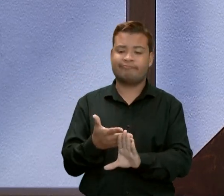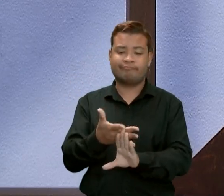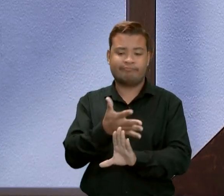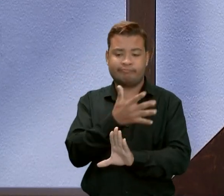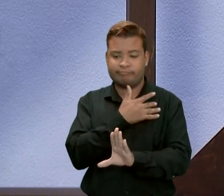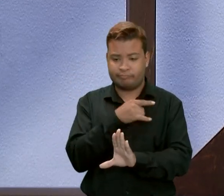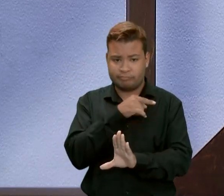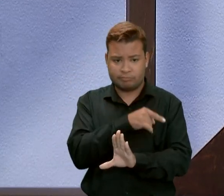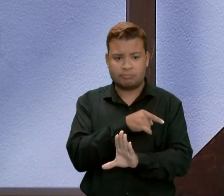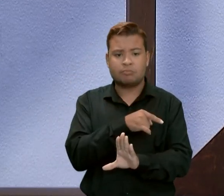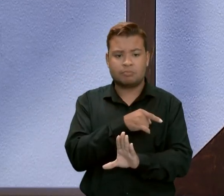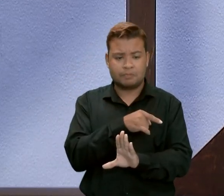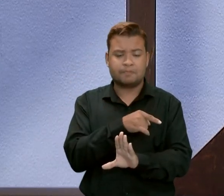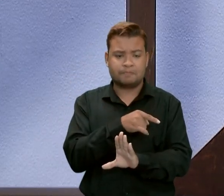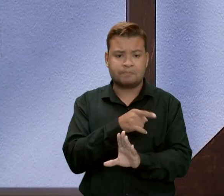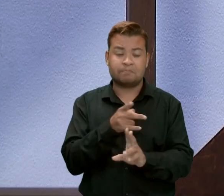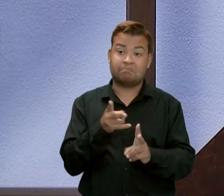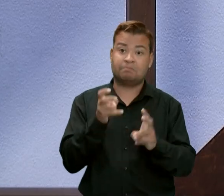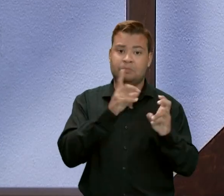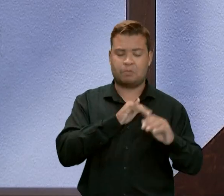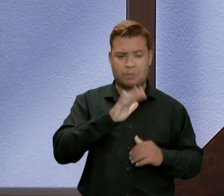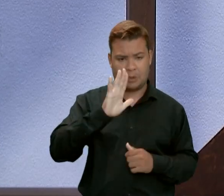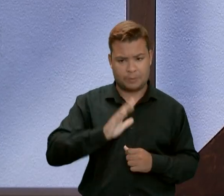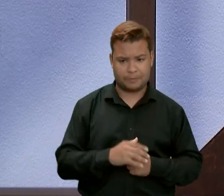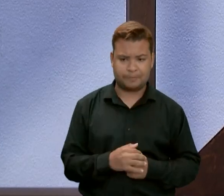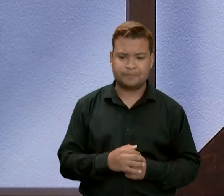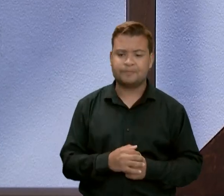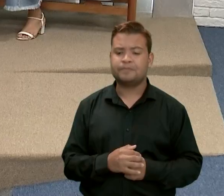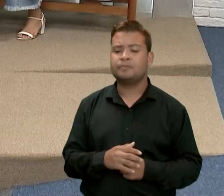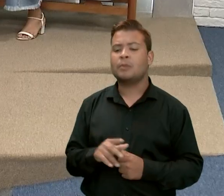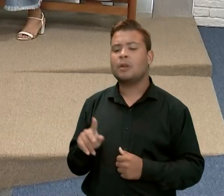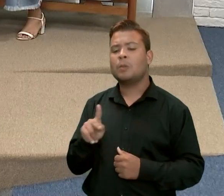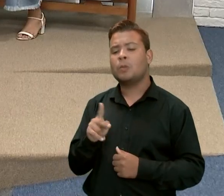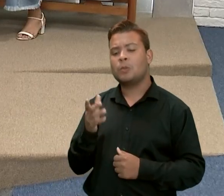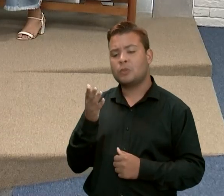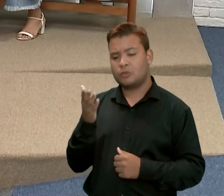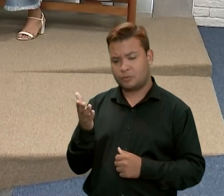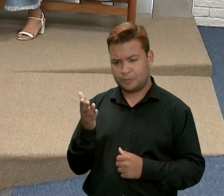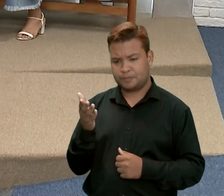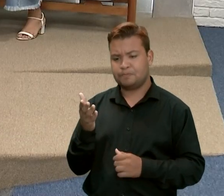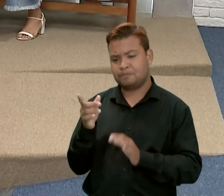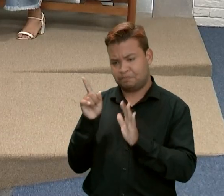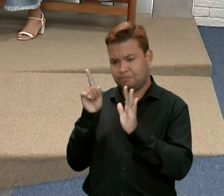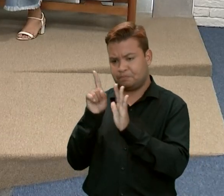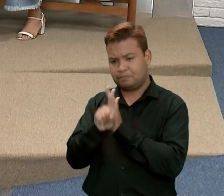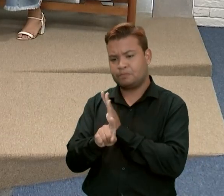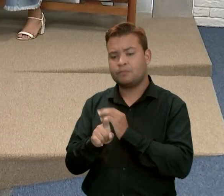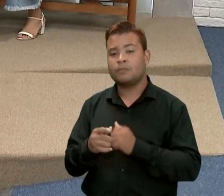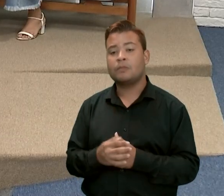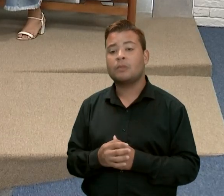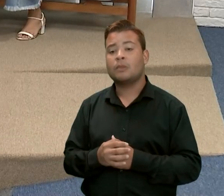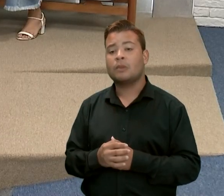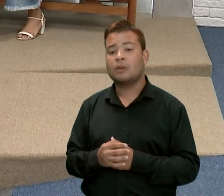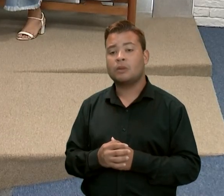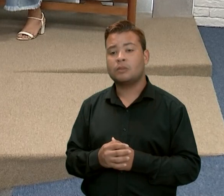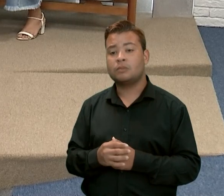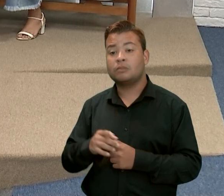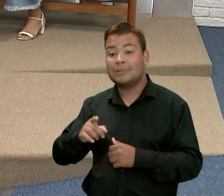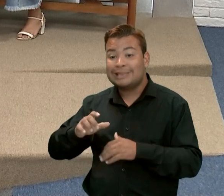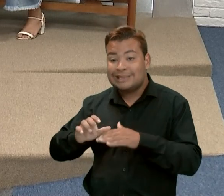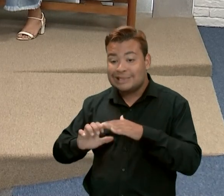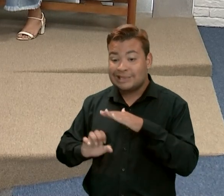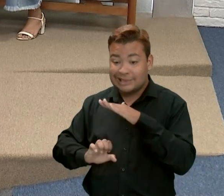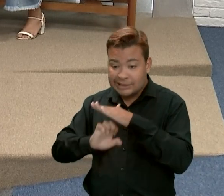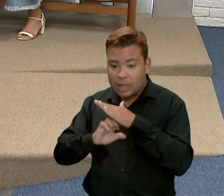com muito mais percepção, eu acho. Professor, eu queria perguntar para você, o Estado é fundamental para a garantia